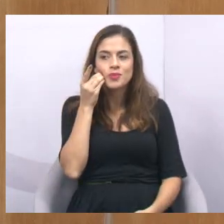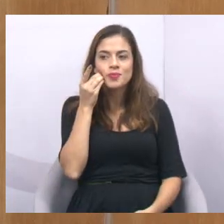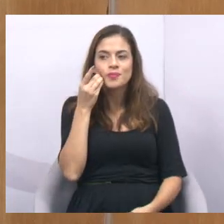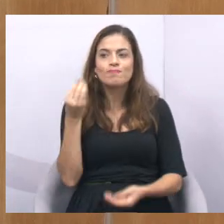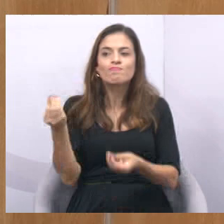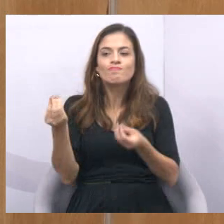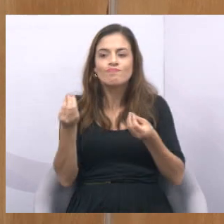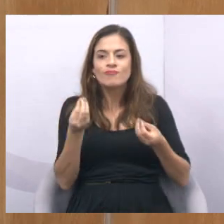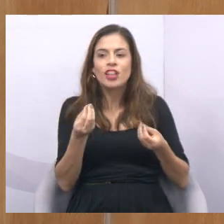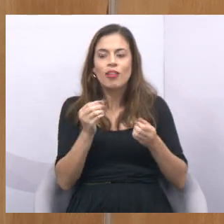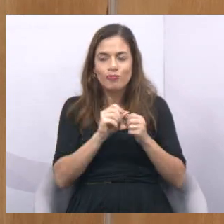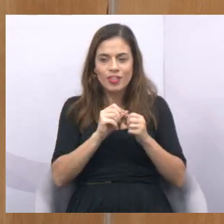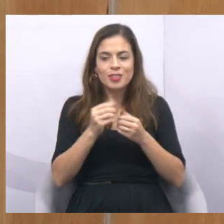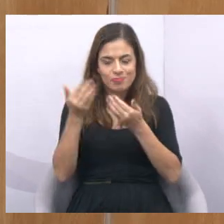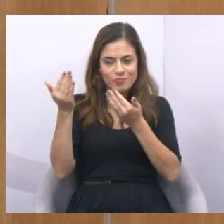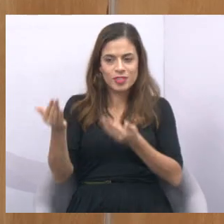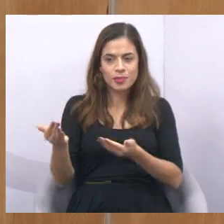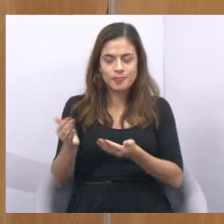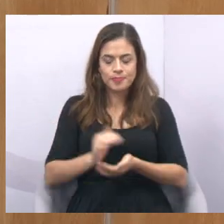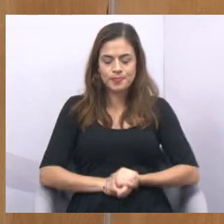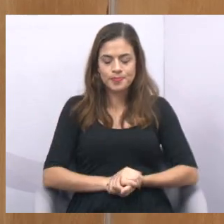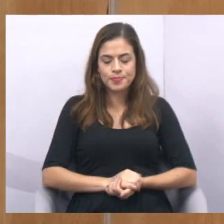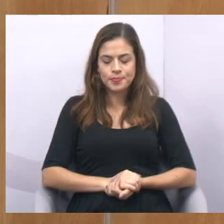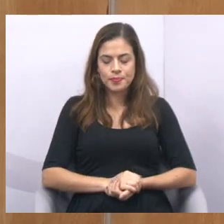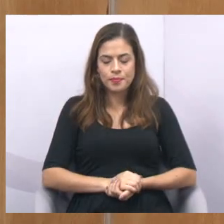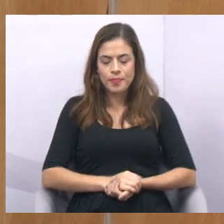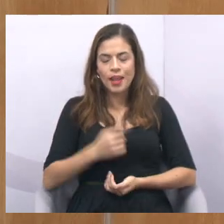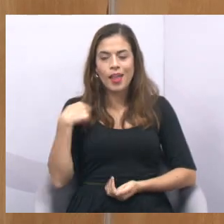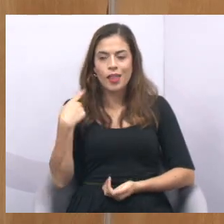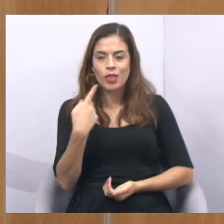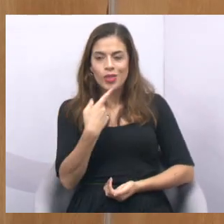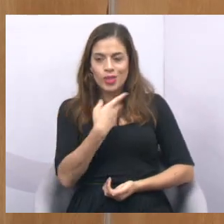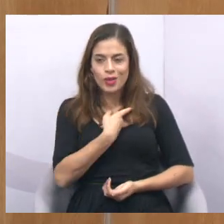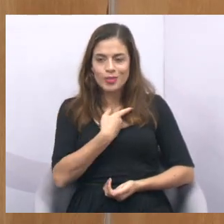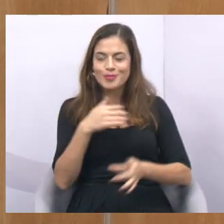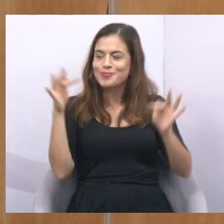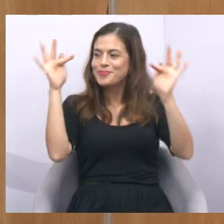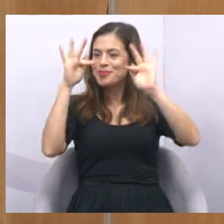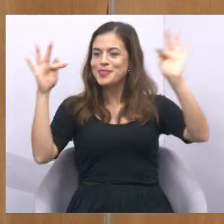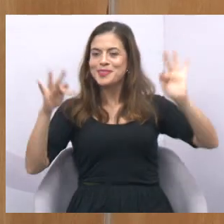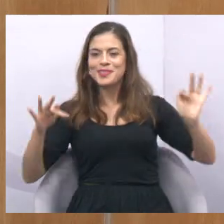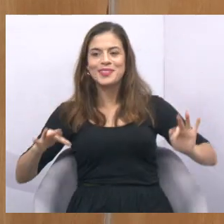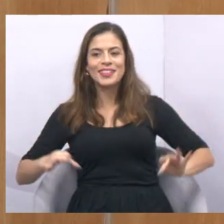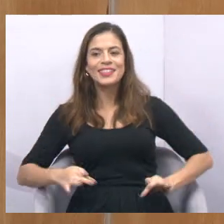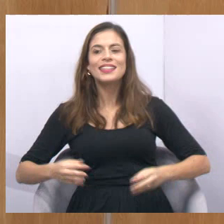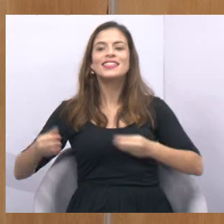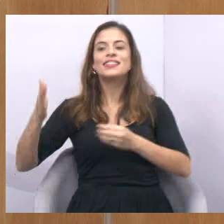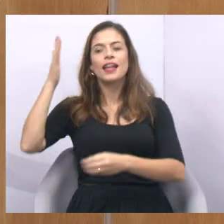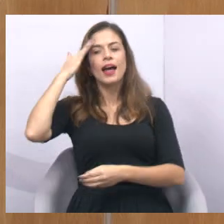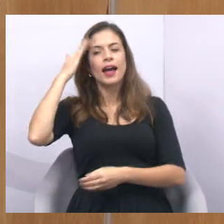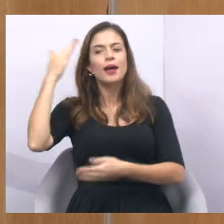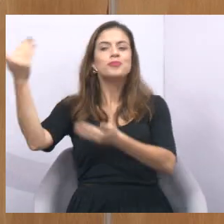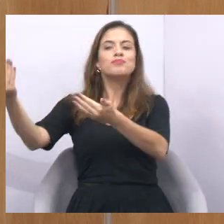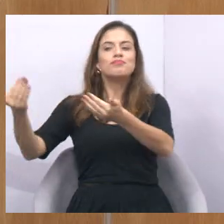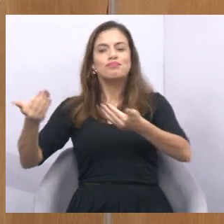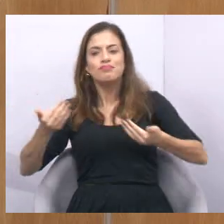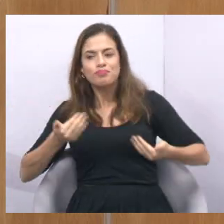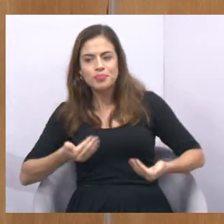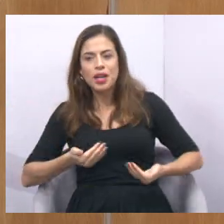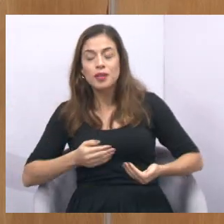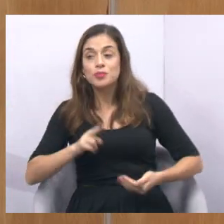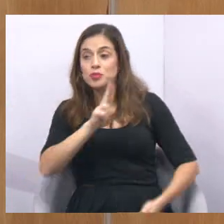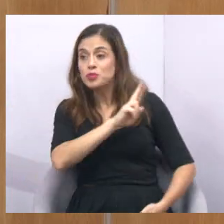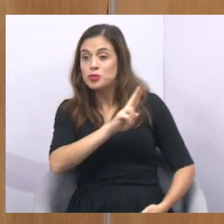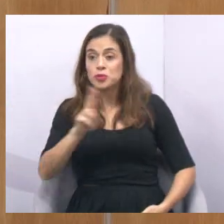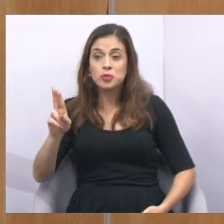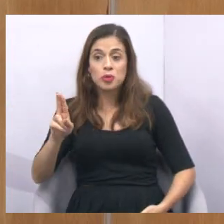fizeram para você. Então, a gente do Trianon fica feliz, sabe que isso vai trazer ainda mais divisas para nós, porque seu nome